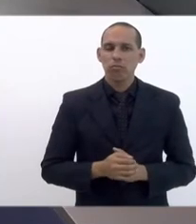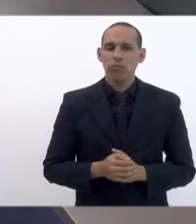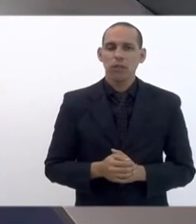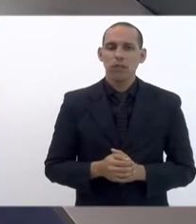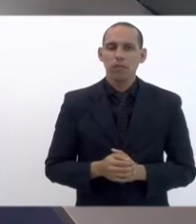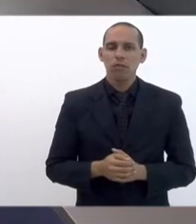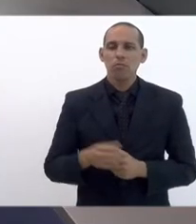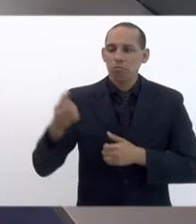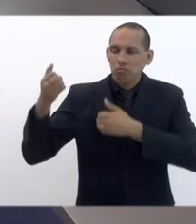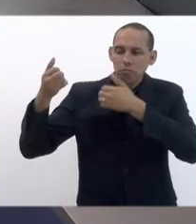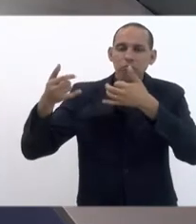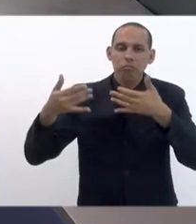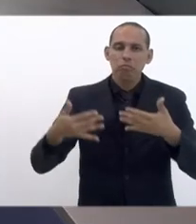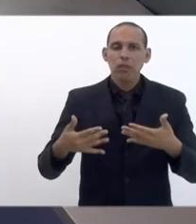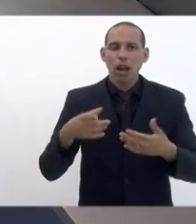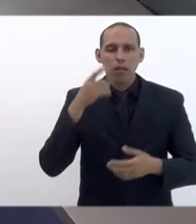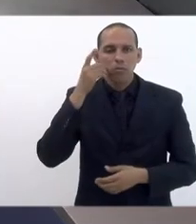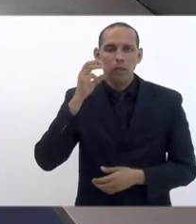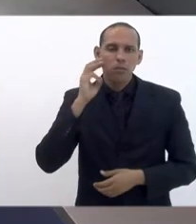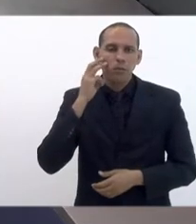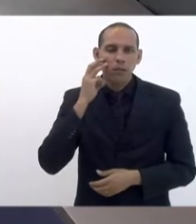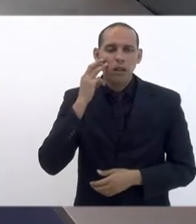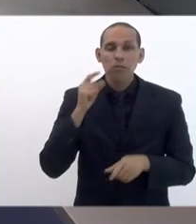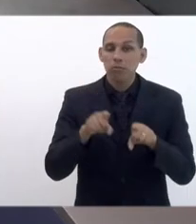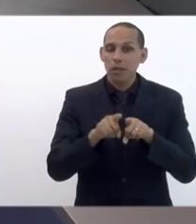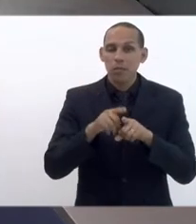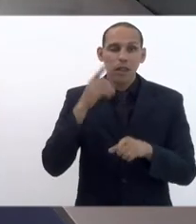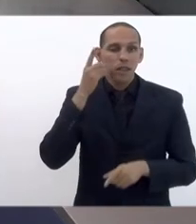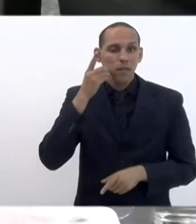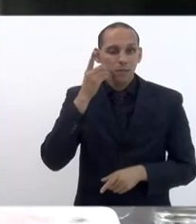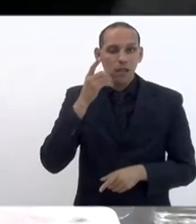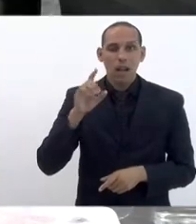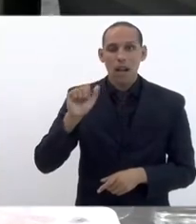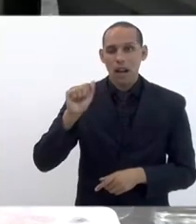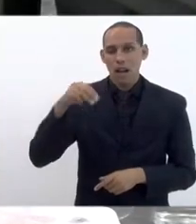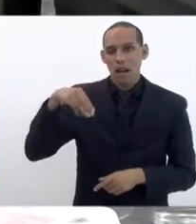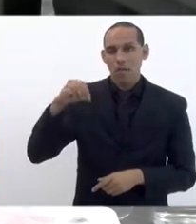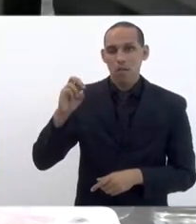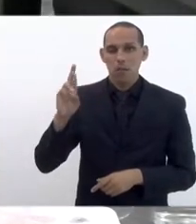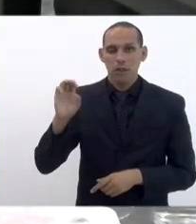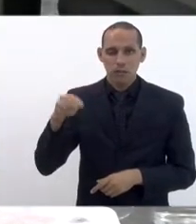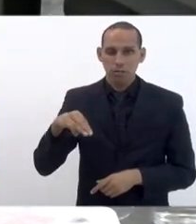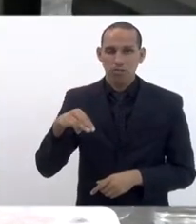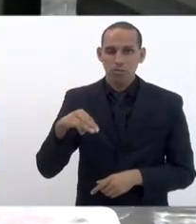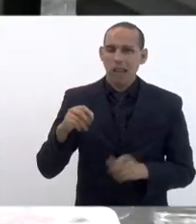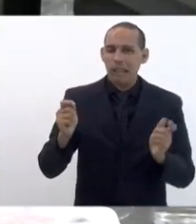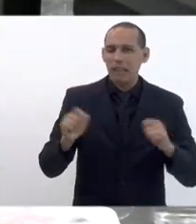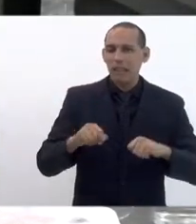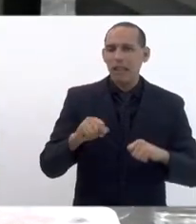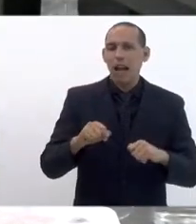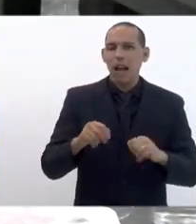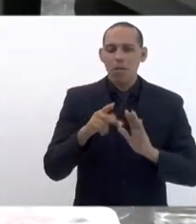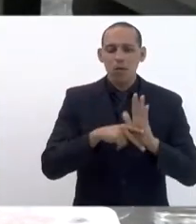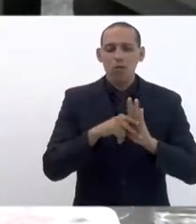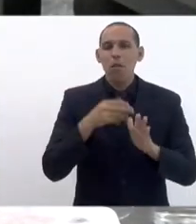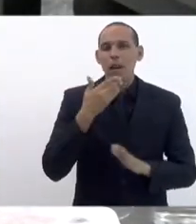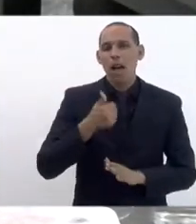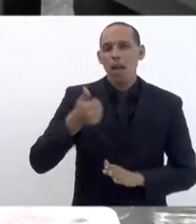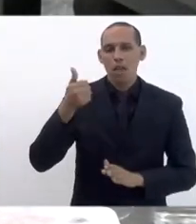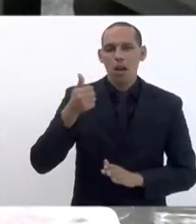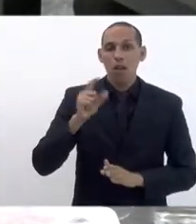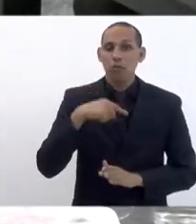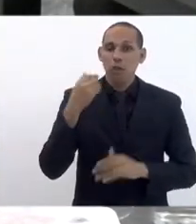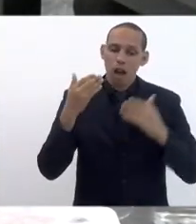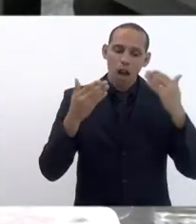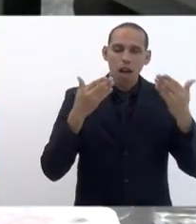as colocações do senhor, do deputado Valdec e do deputado Amorim, para que possamos aprimorar o projeto, para que possamos